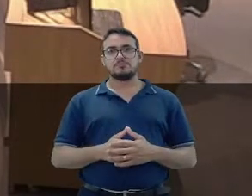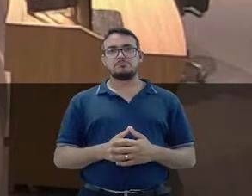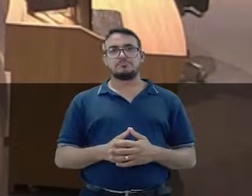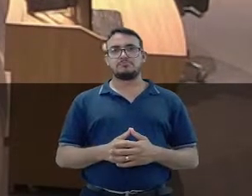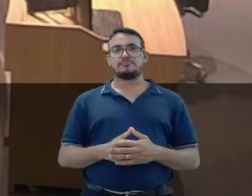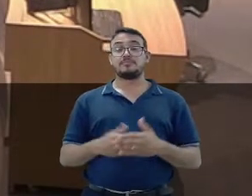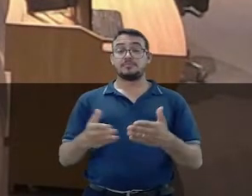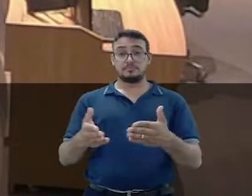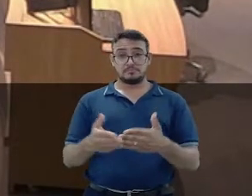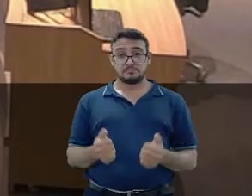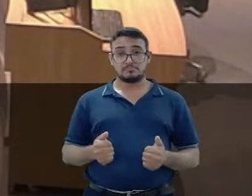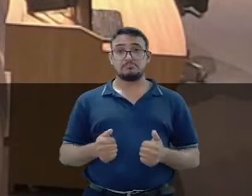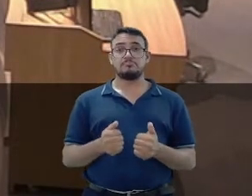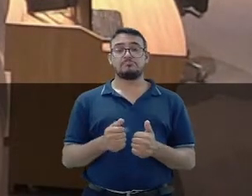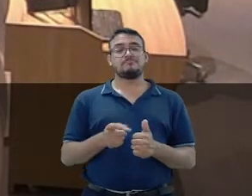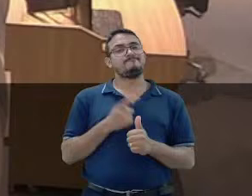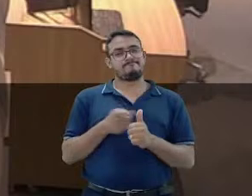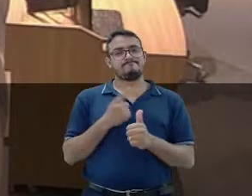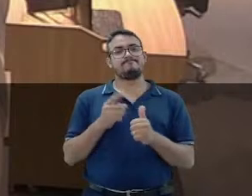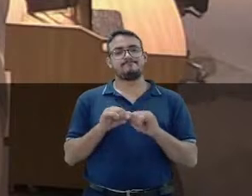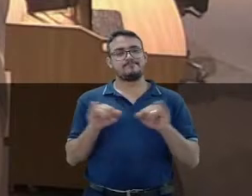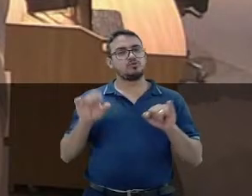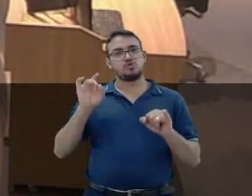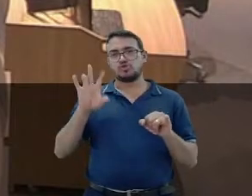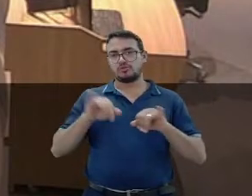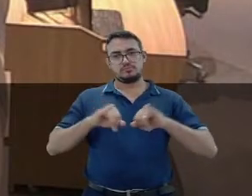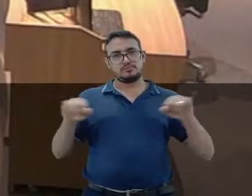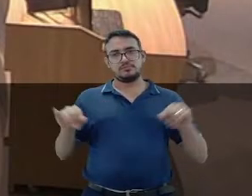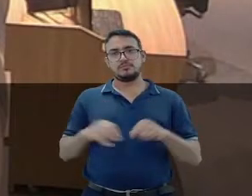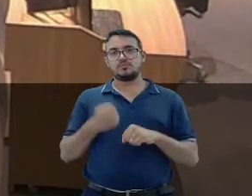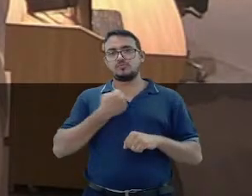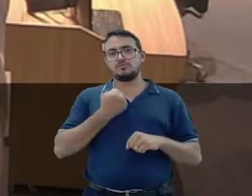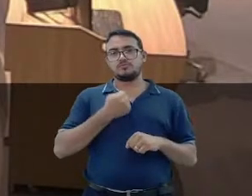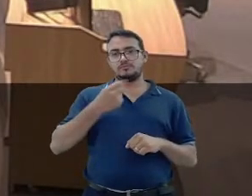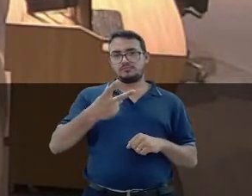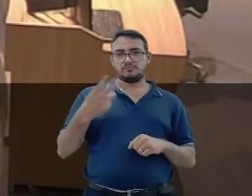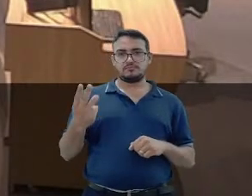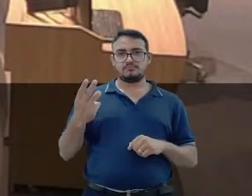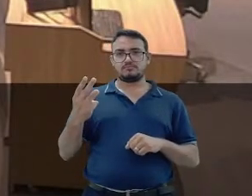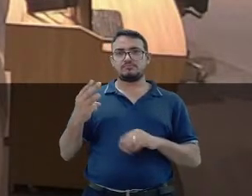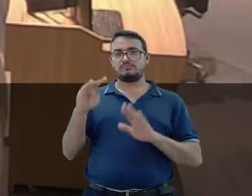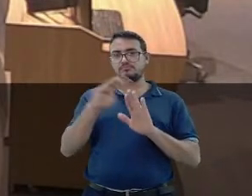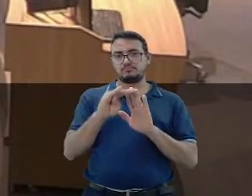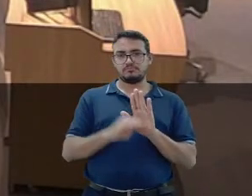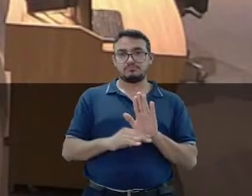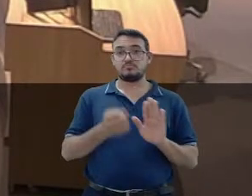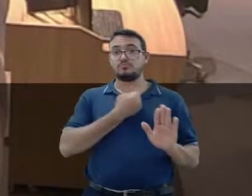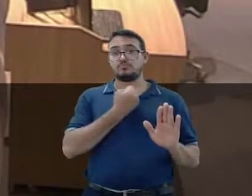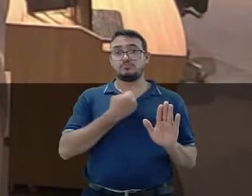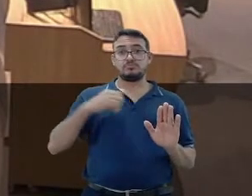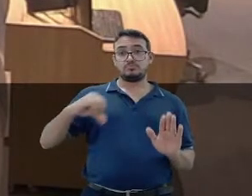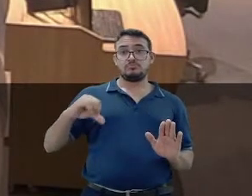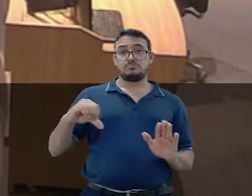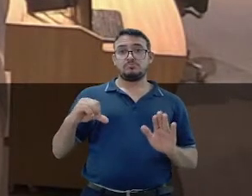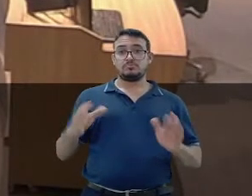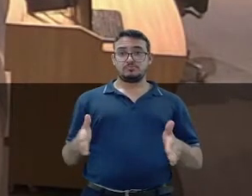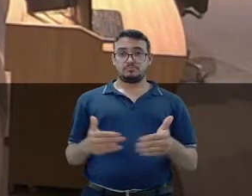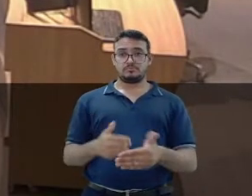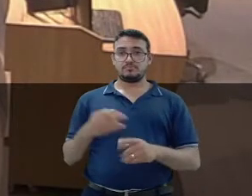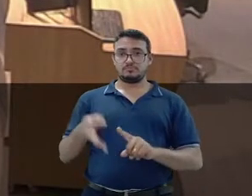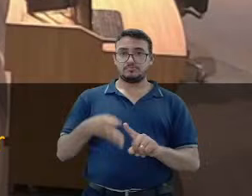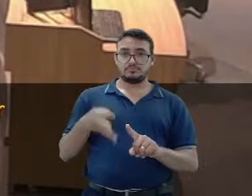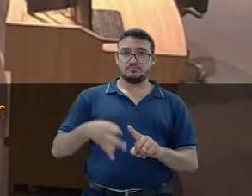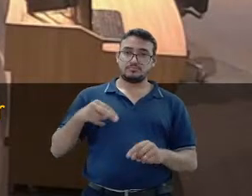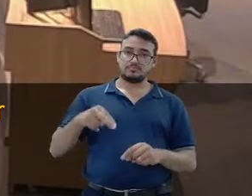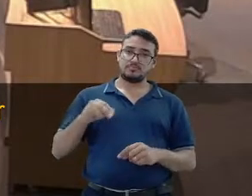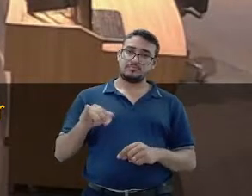Pedido de preferência, somente proclamação do resultado, número 23 da ordem, número 9 da sala do desembargador Nicanor de Araújo